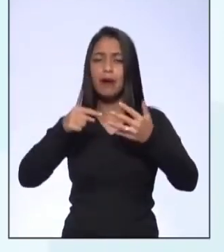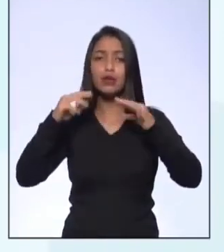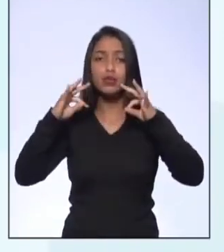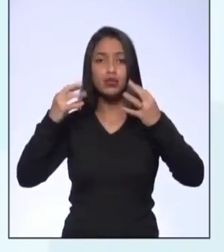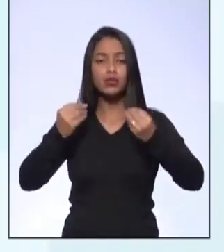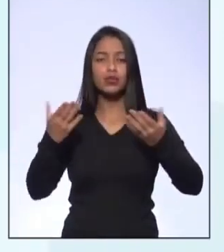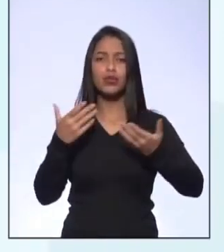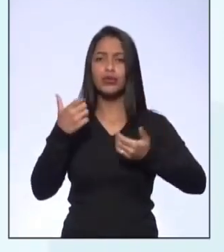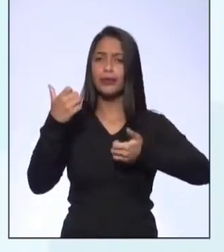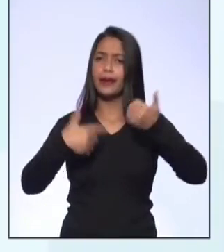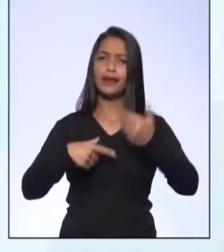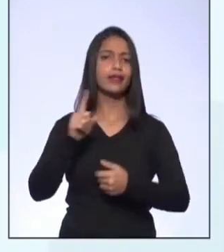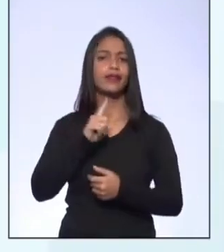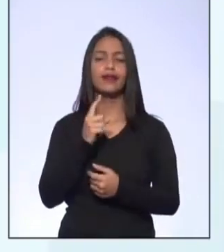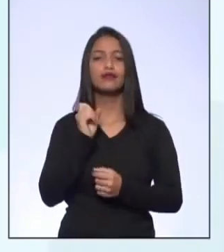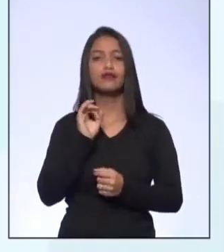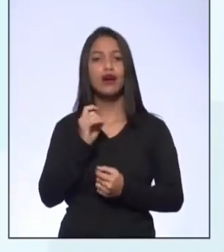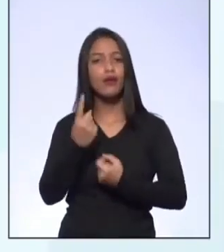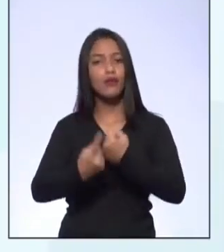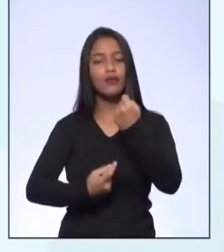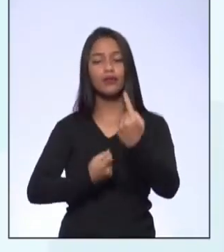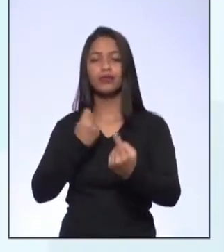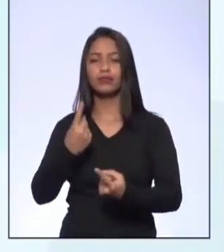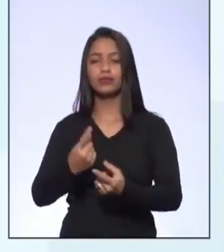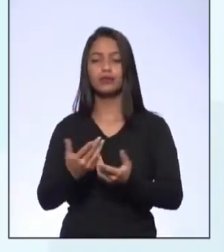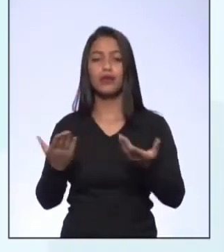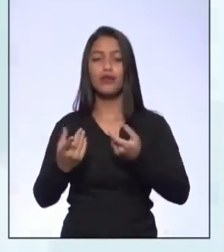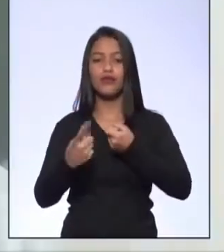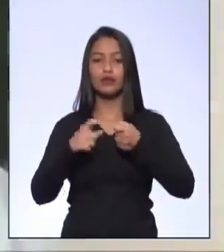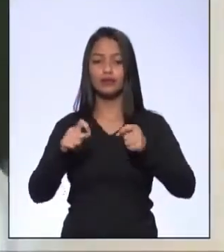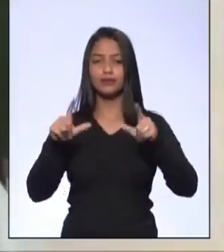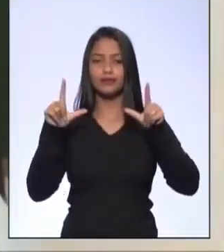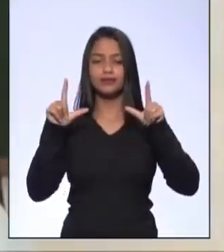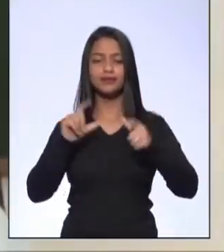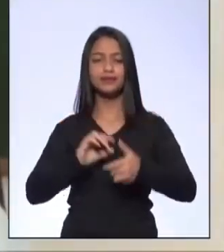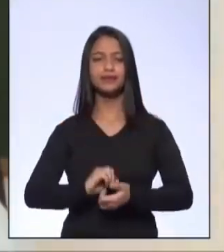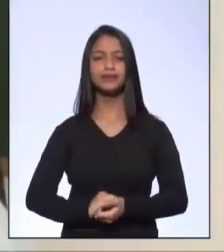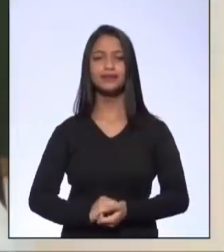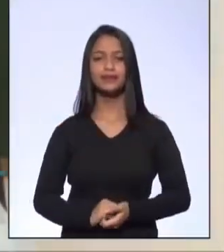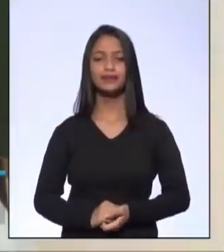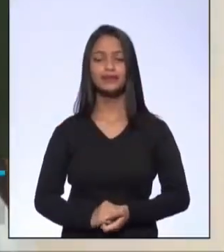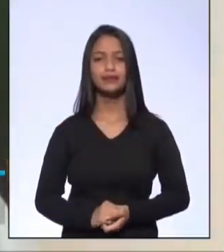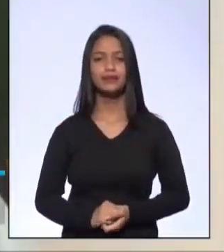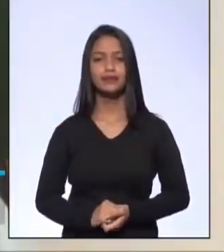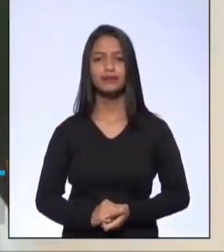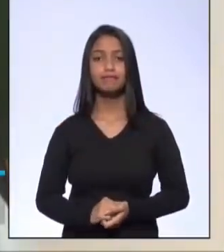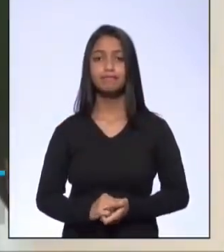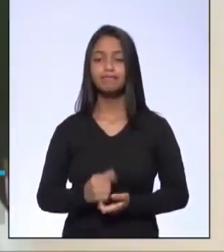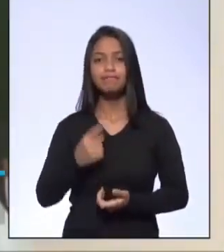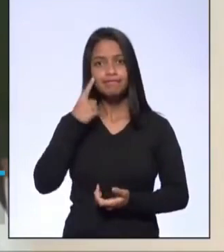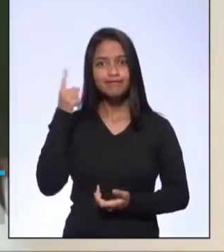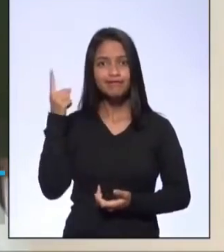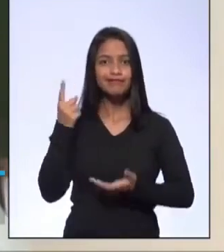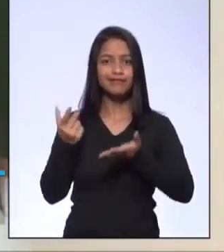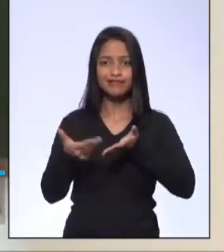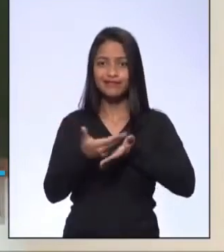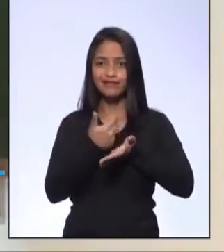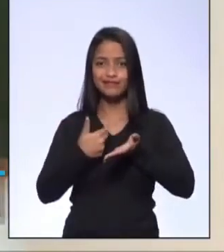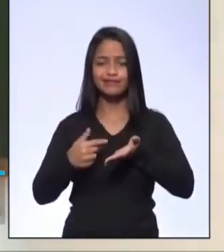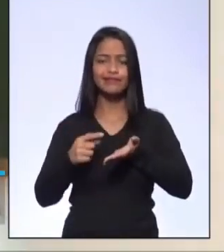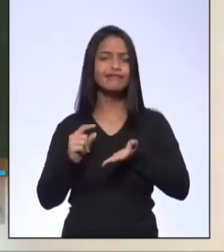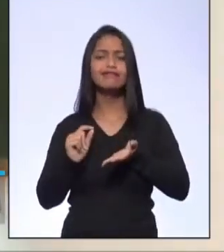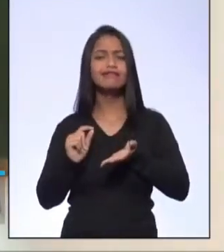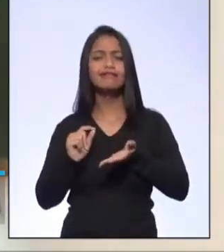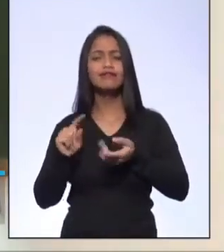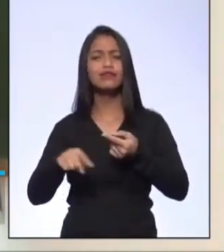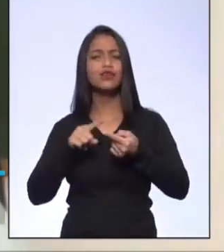vai falar de algumas, tá? Então pode voltar para mim, por gentileza. Esse desenho aí, ele então pretende